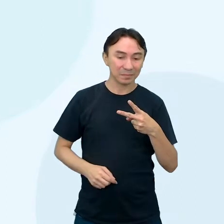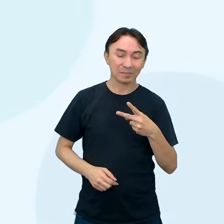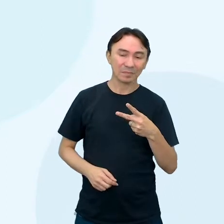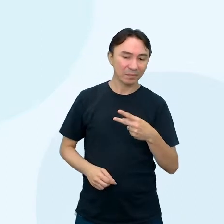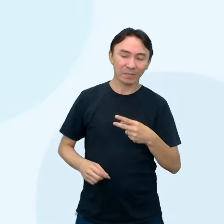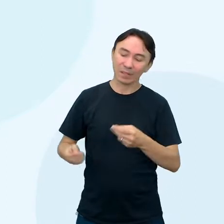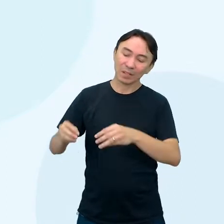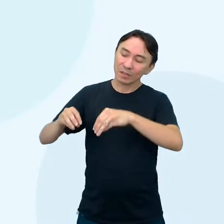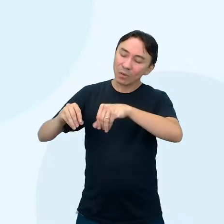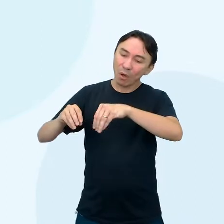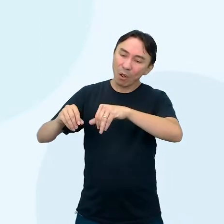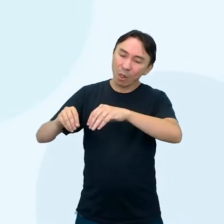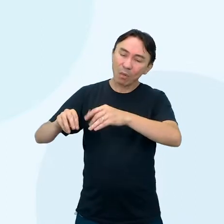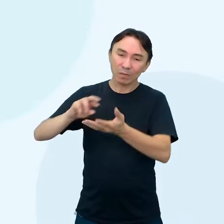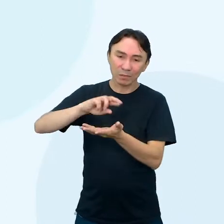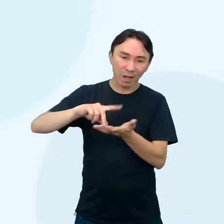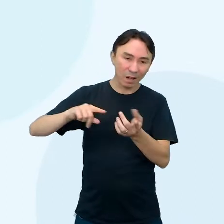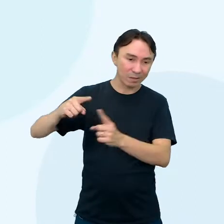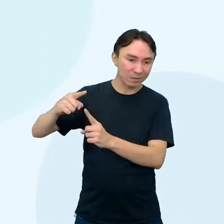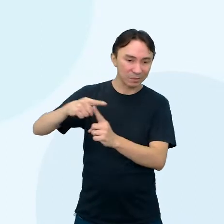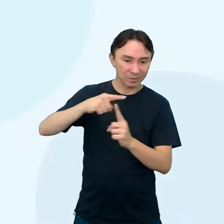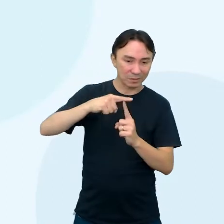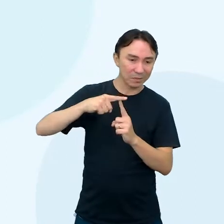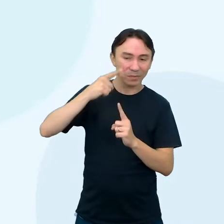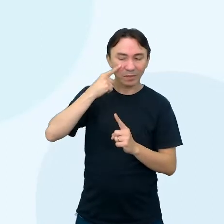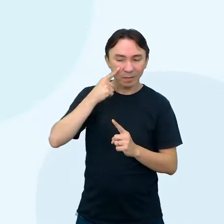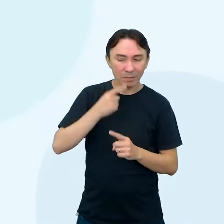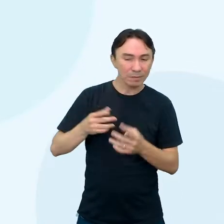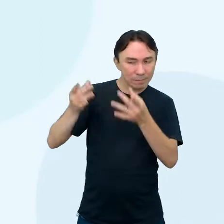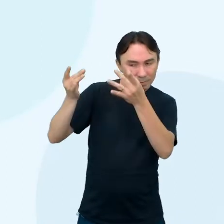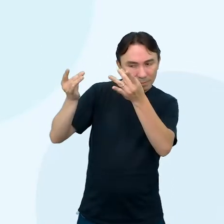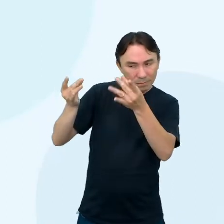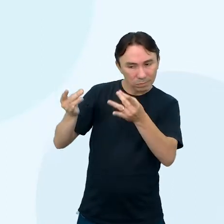com um olhar mais informativo e